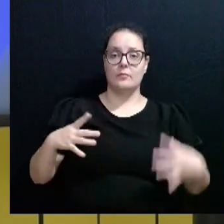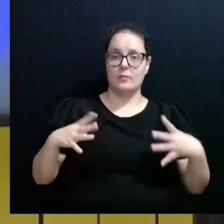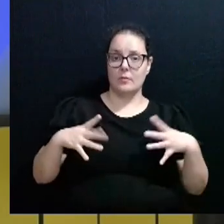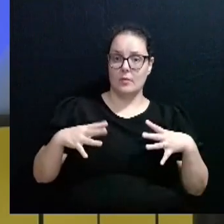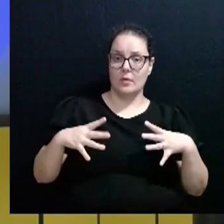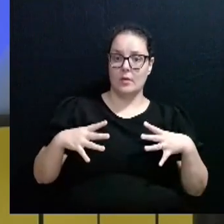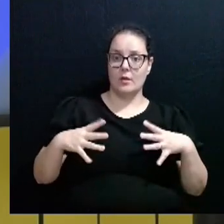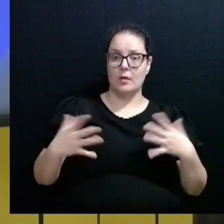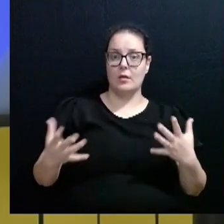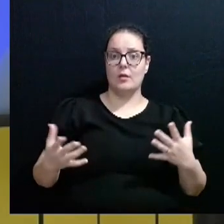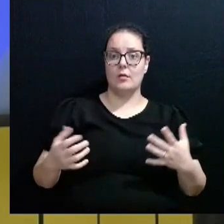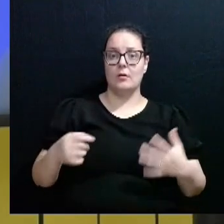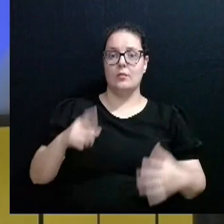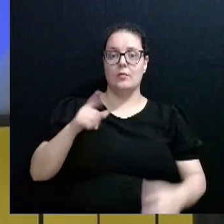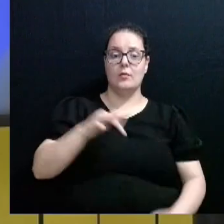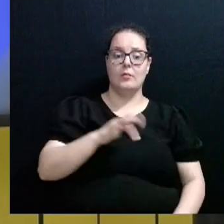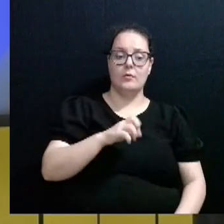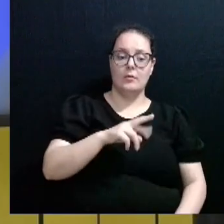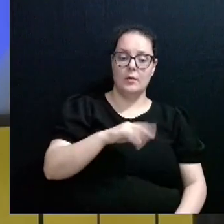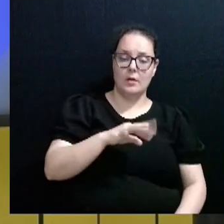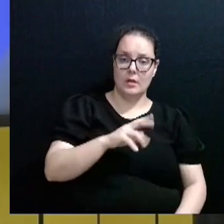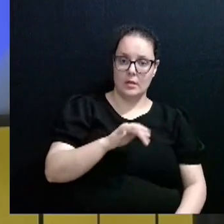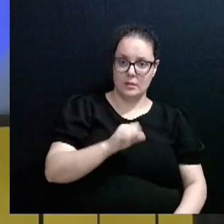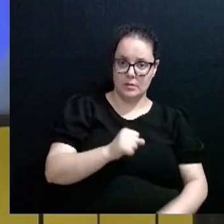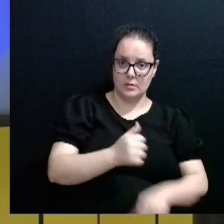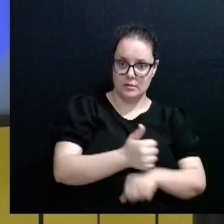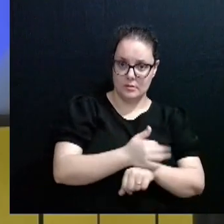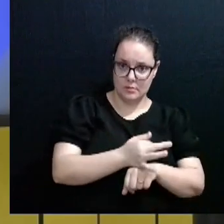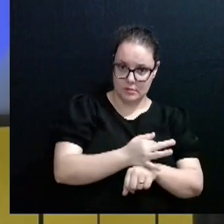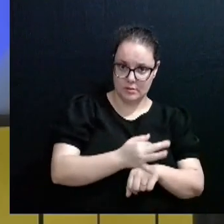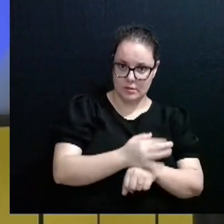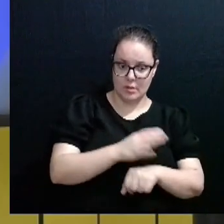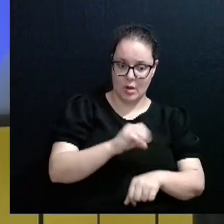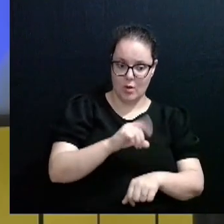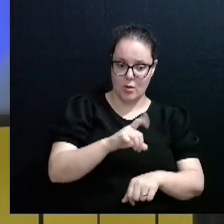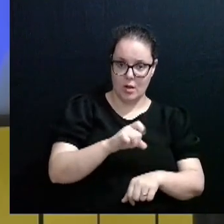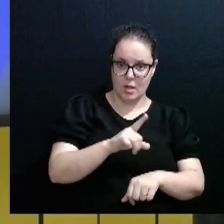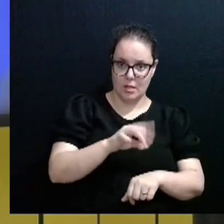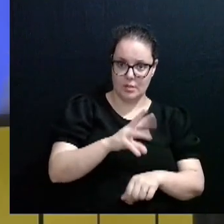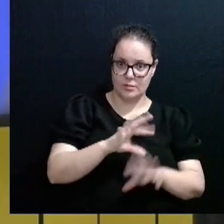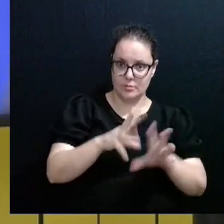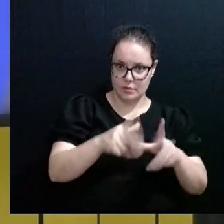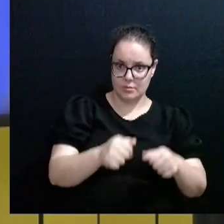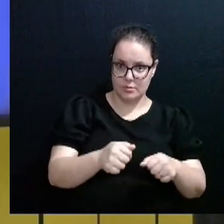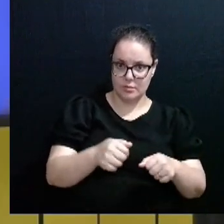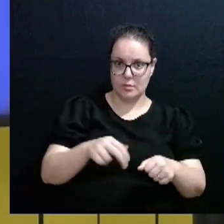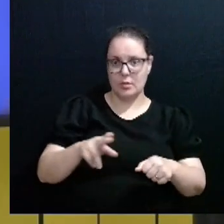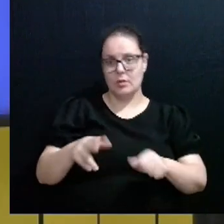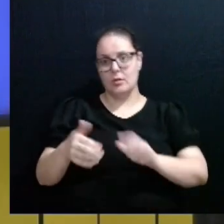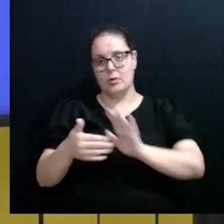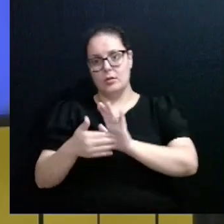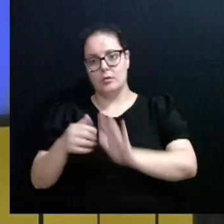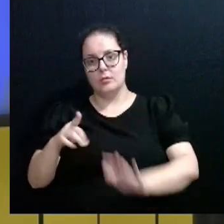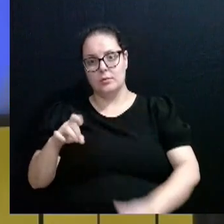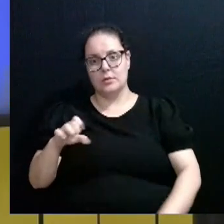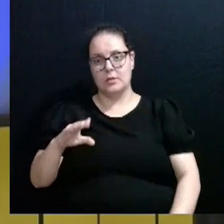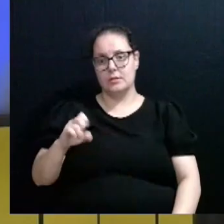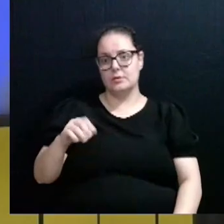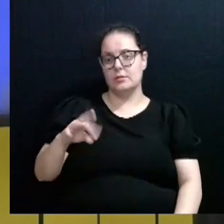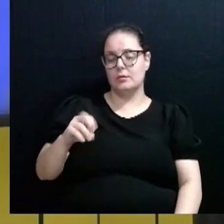férias coletivas ou um desconto indevido disfarçado